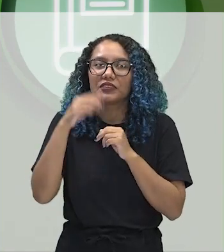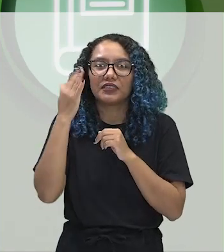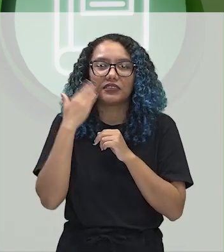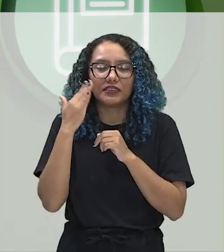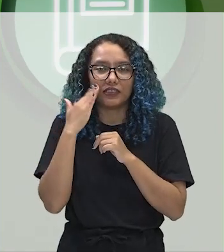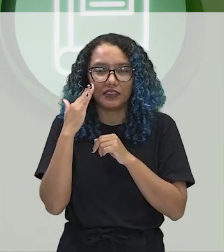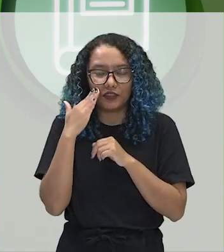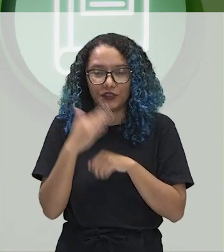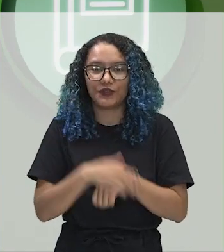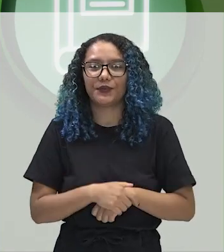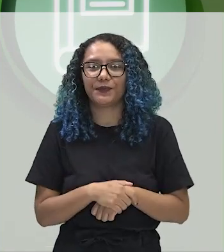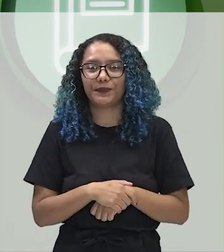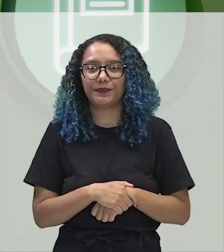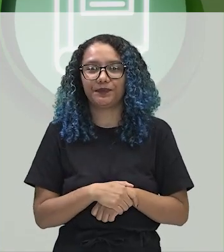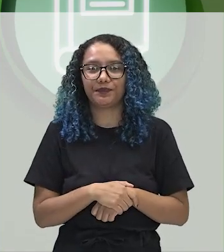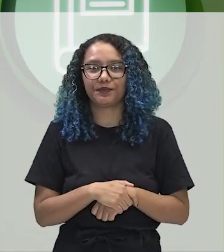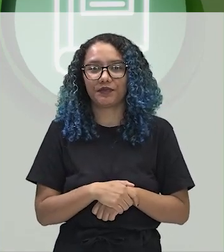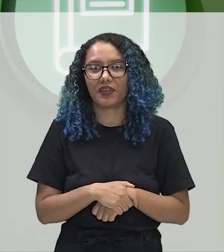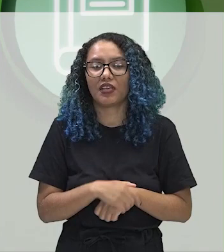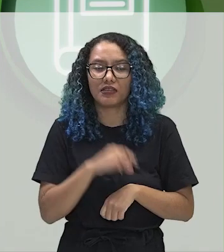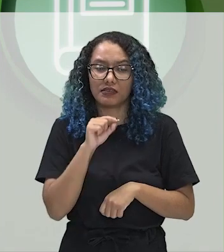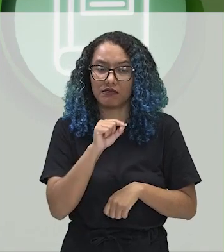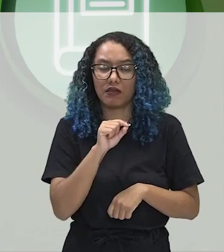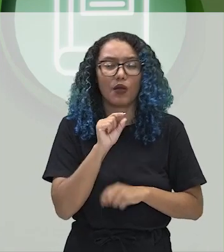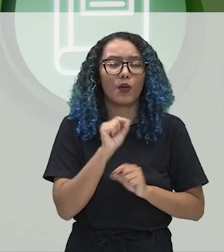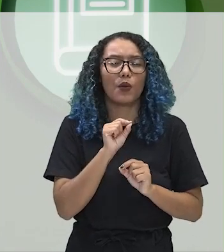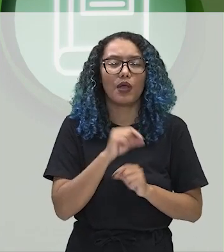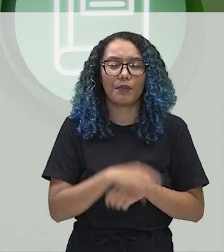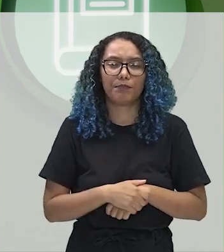esses trens aí, o trem de levitação magnética, ele